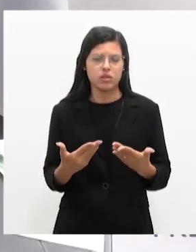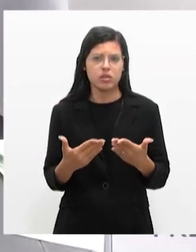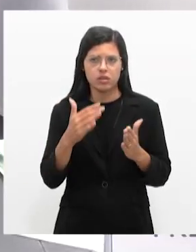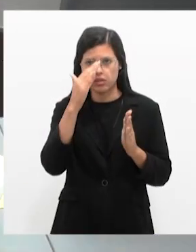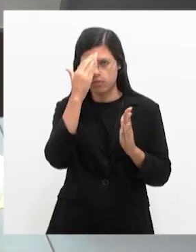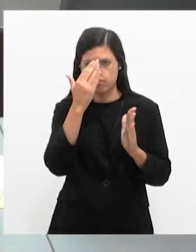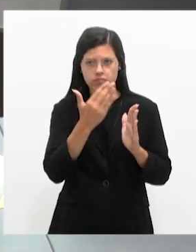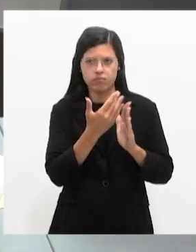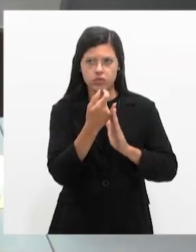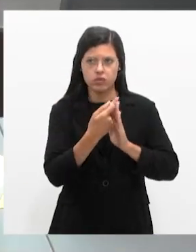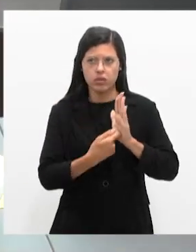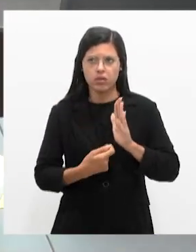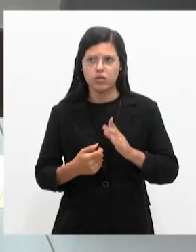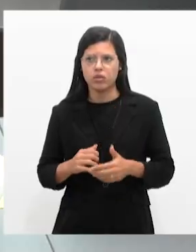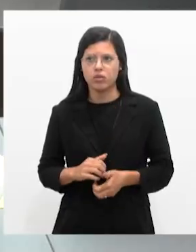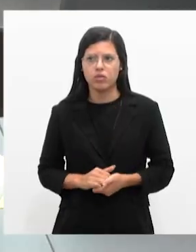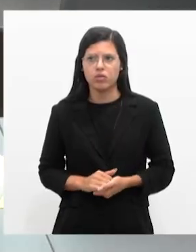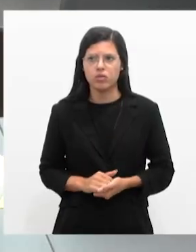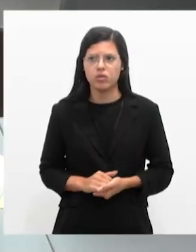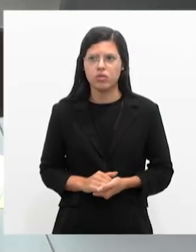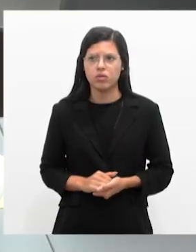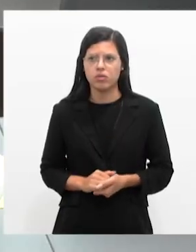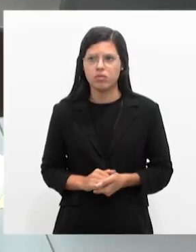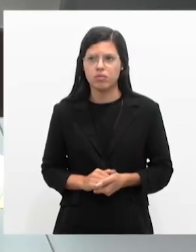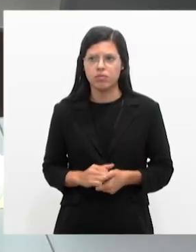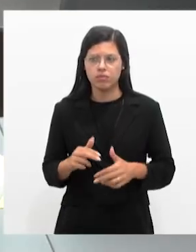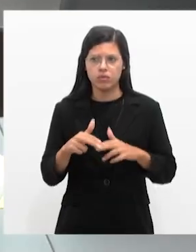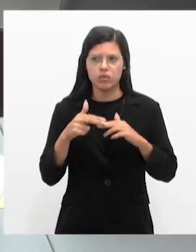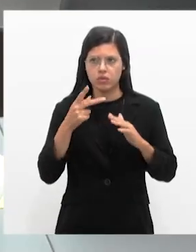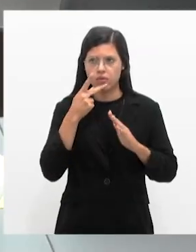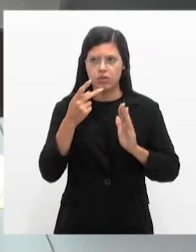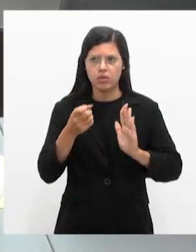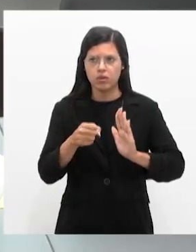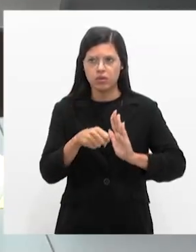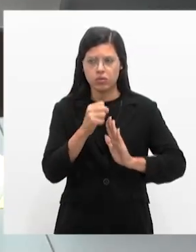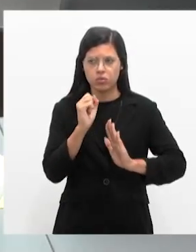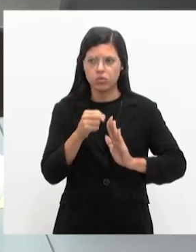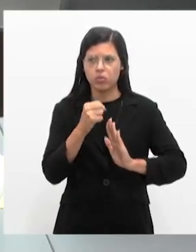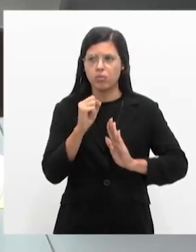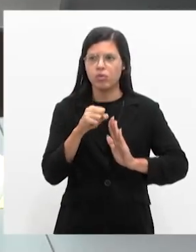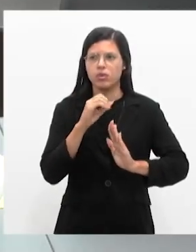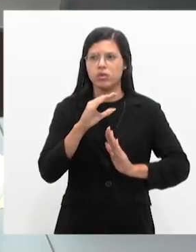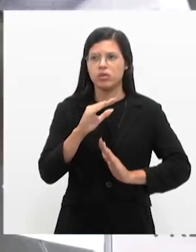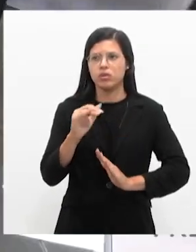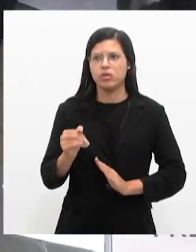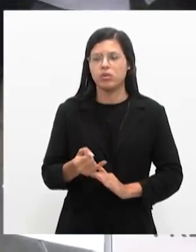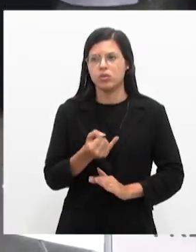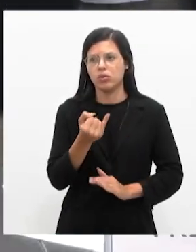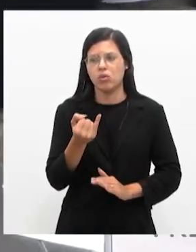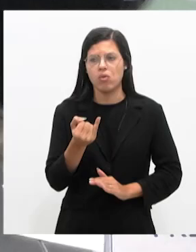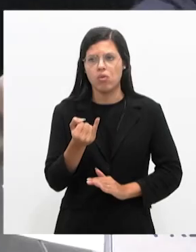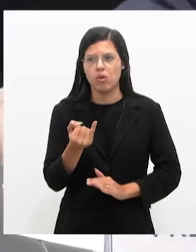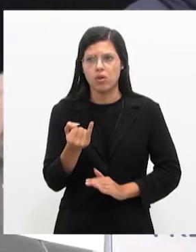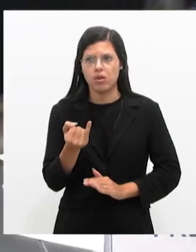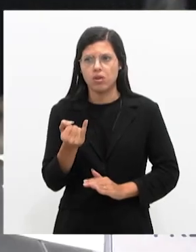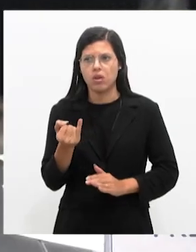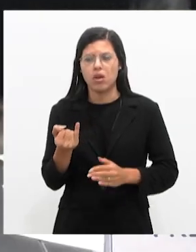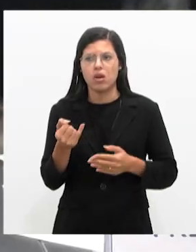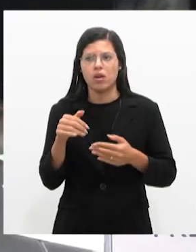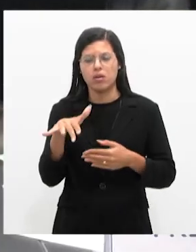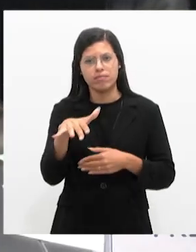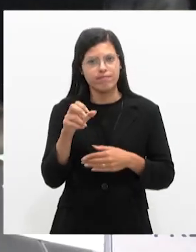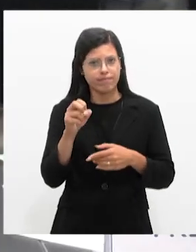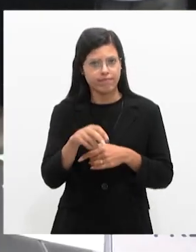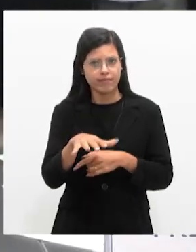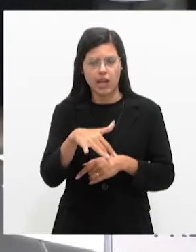pela inconstitucionalidade. Pela súmula da CCJ, porque é inexequível. É inexequível, adentra a competência da Constituição Federal,